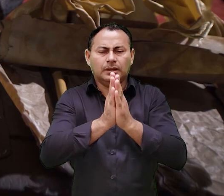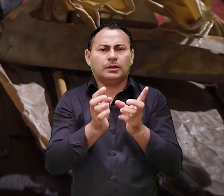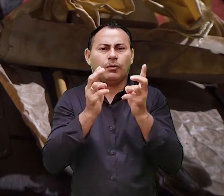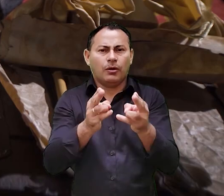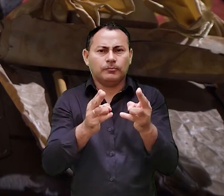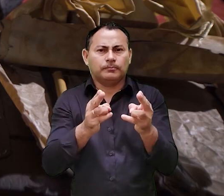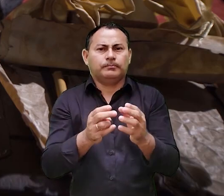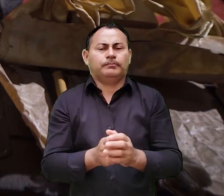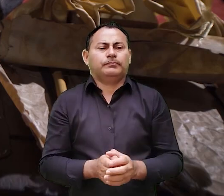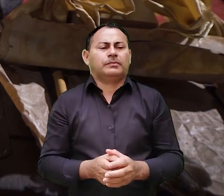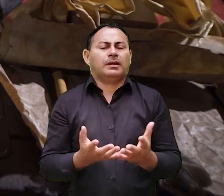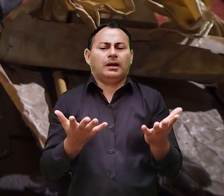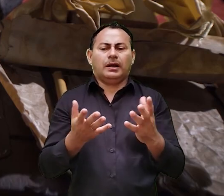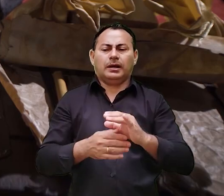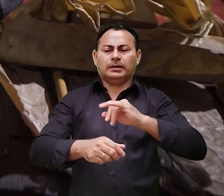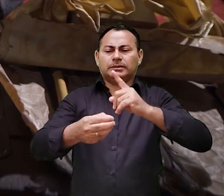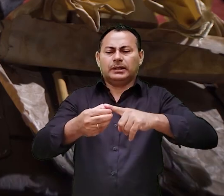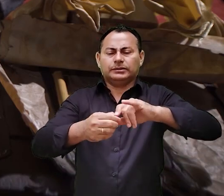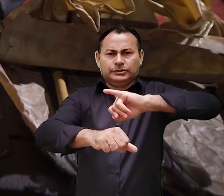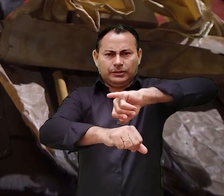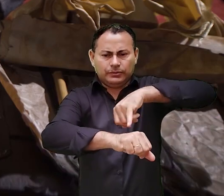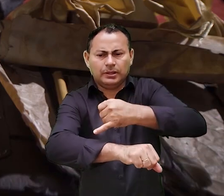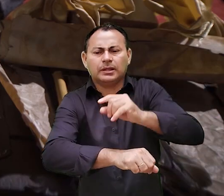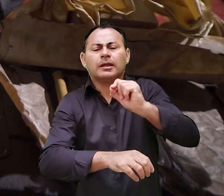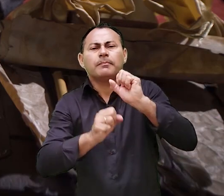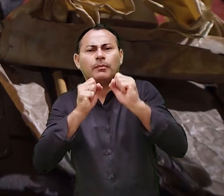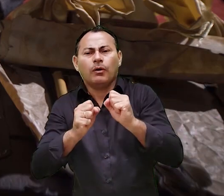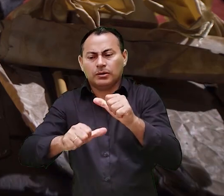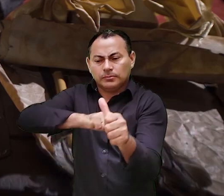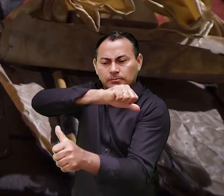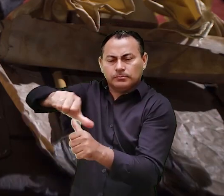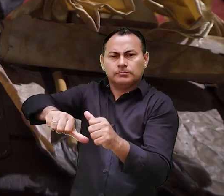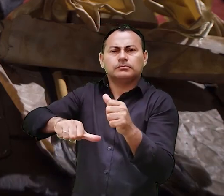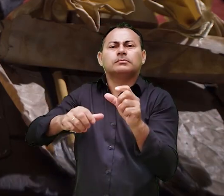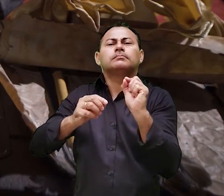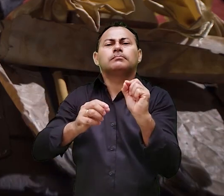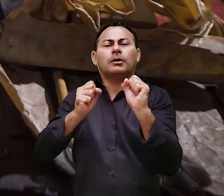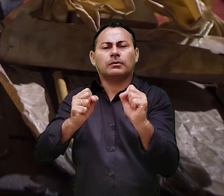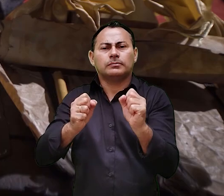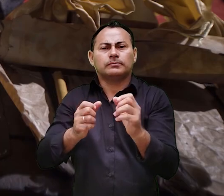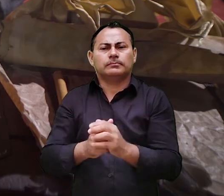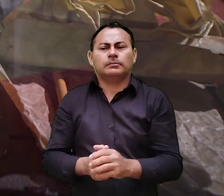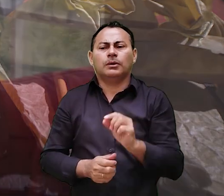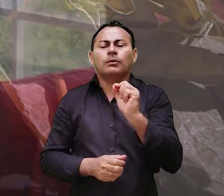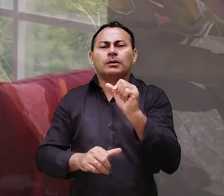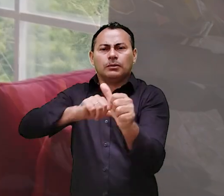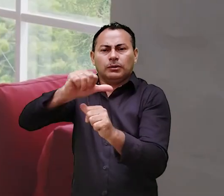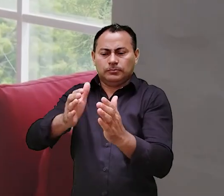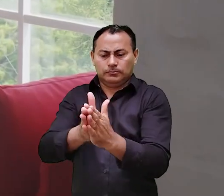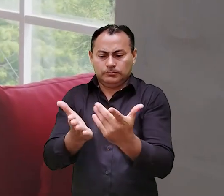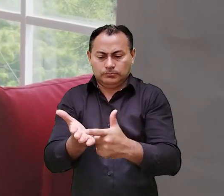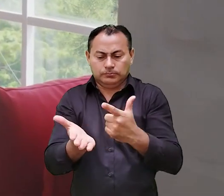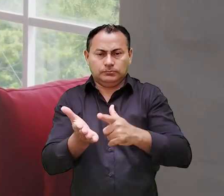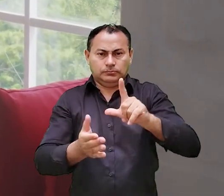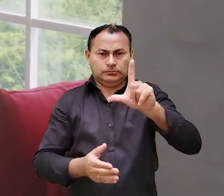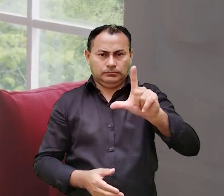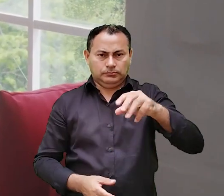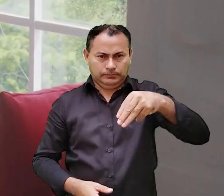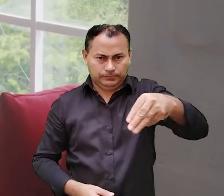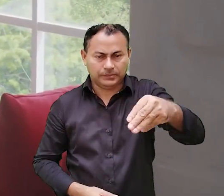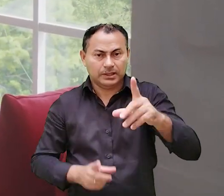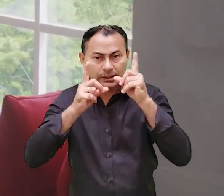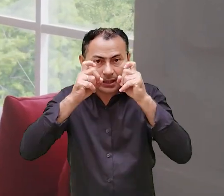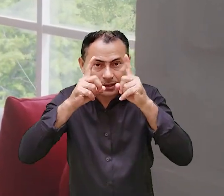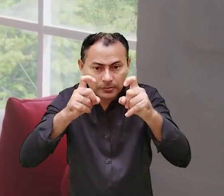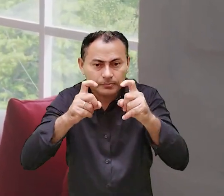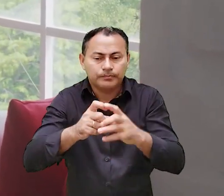orações como esta. Ah, Jerusalém, quem pode restaurá-la? O que torna o livro de Lamentações